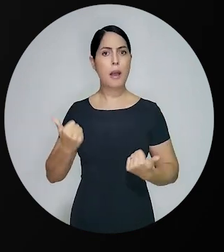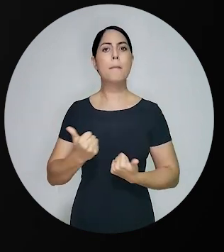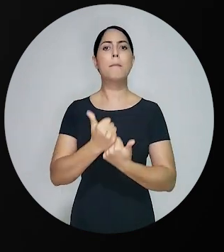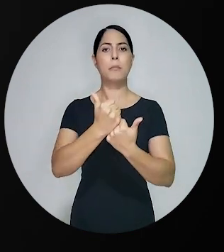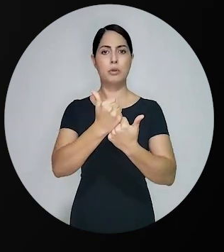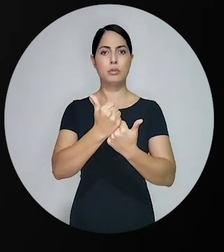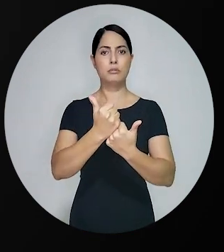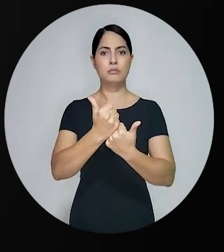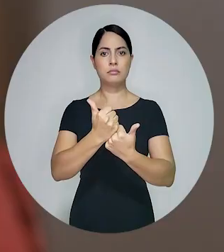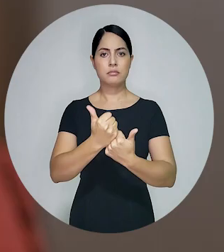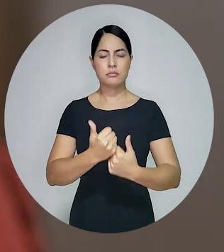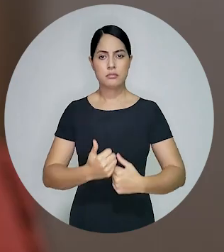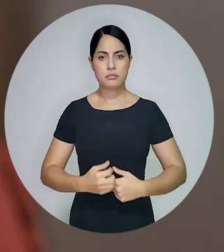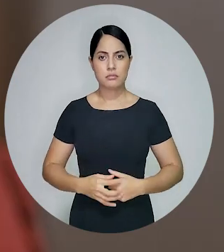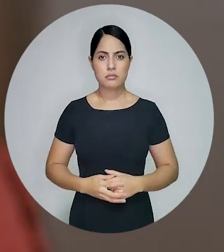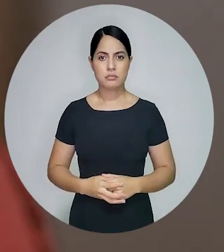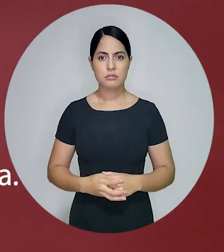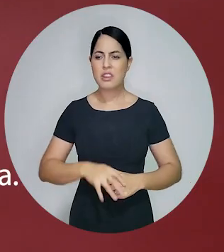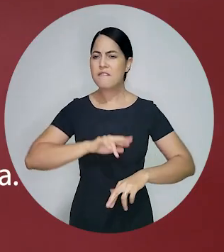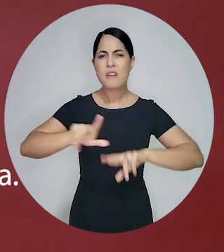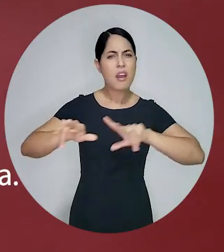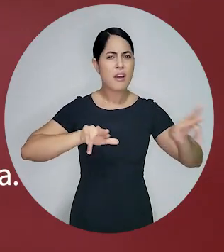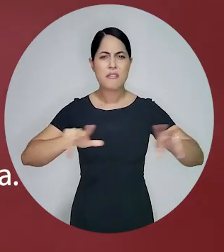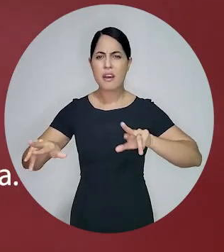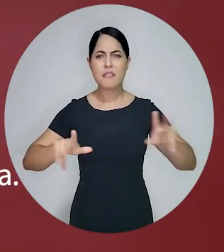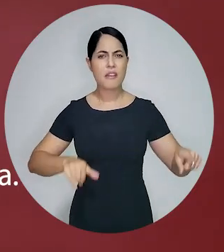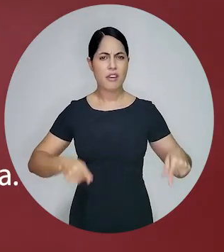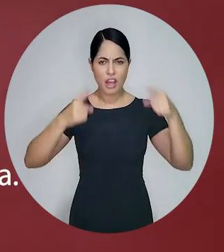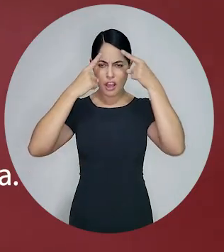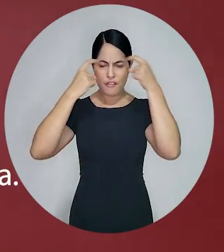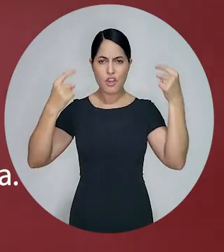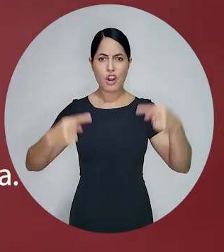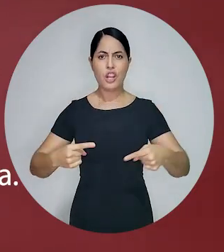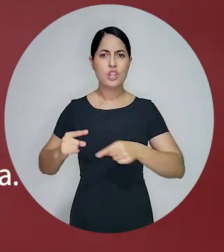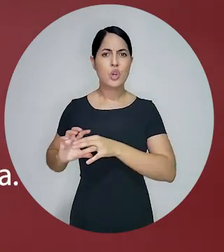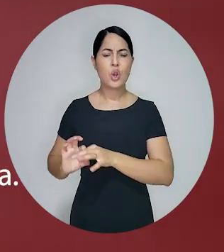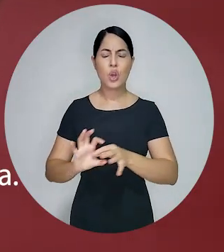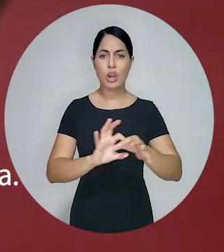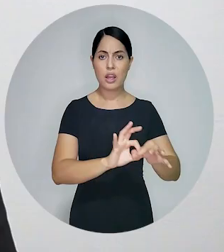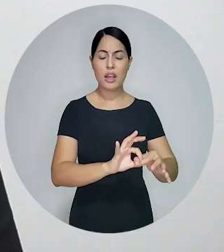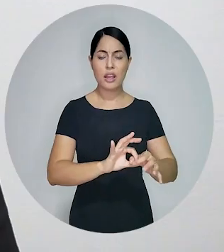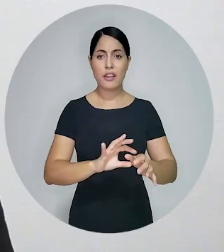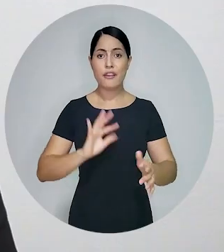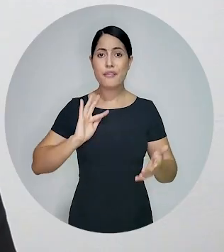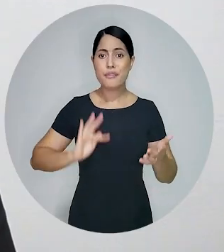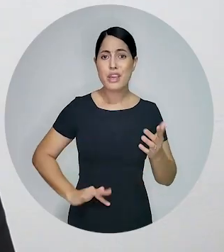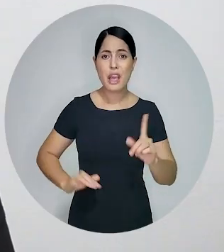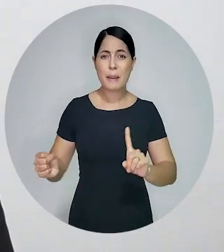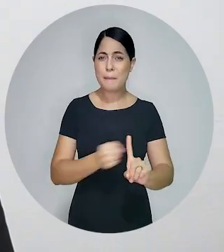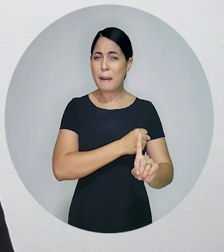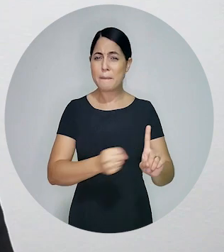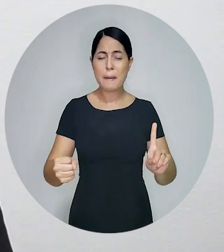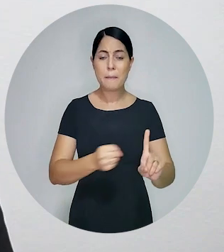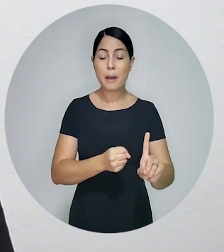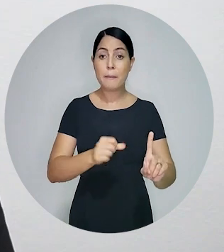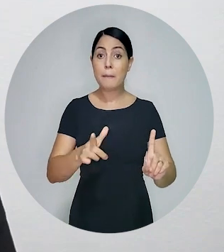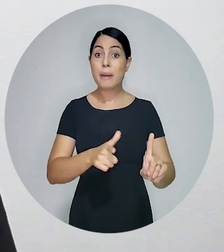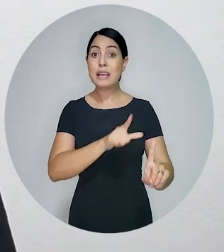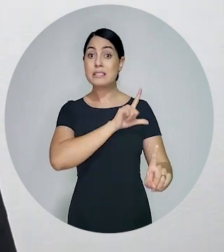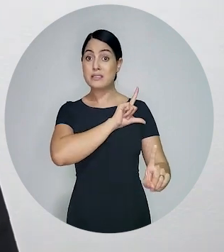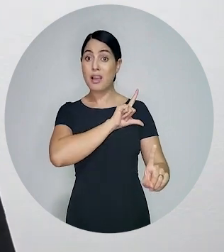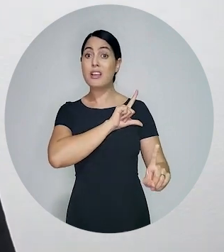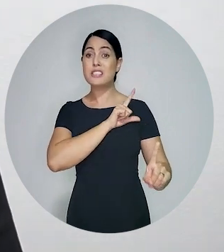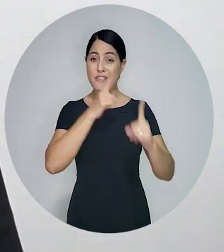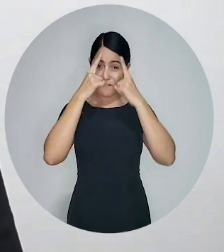e, principalmente, o apoio. Eu sofri vários tipos de violência, até a violência física